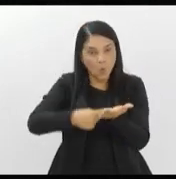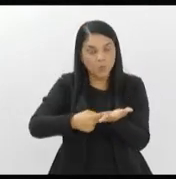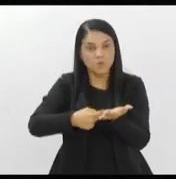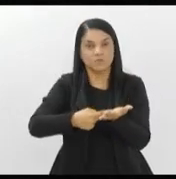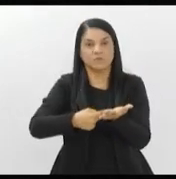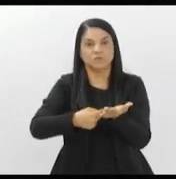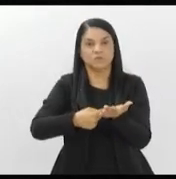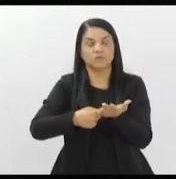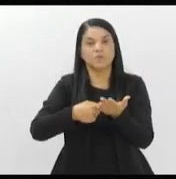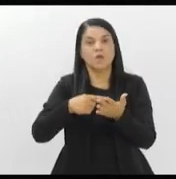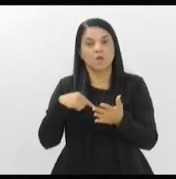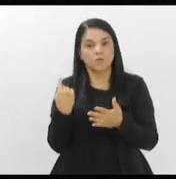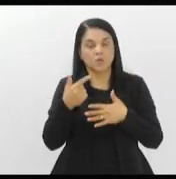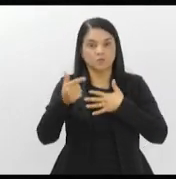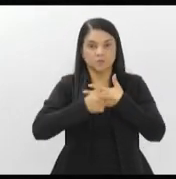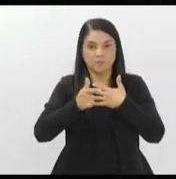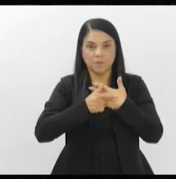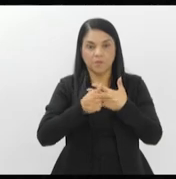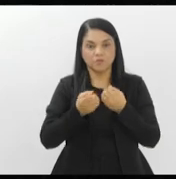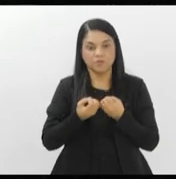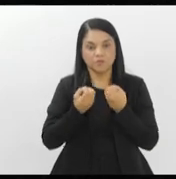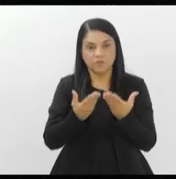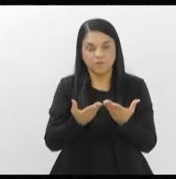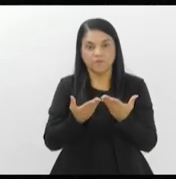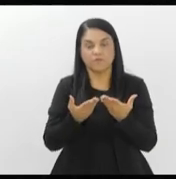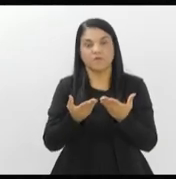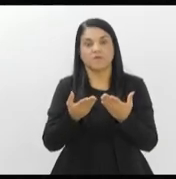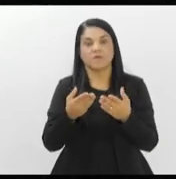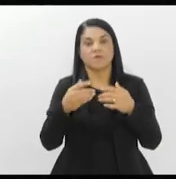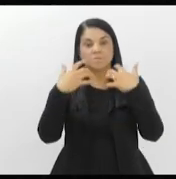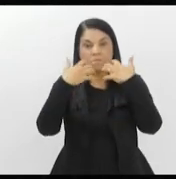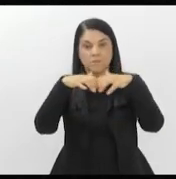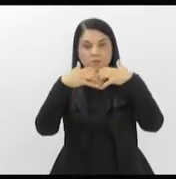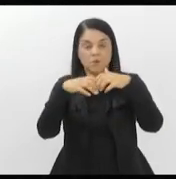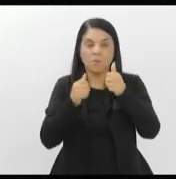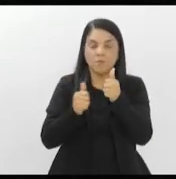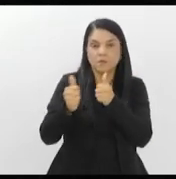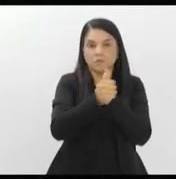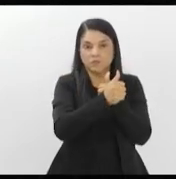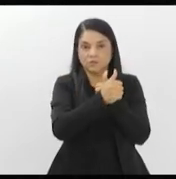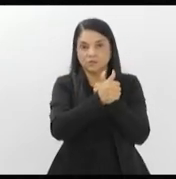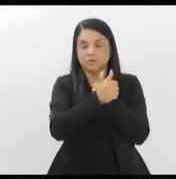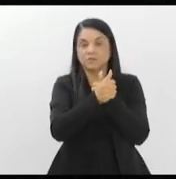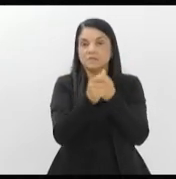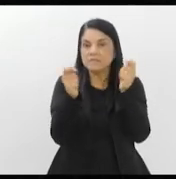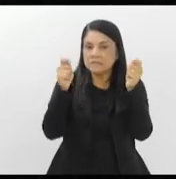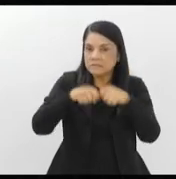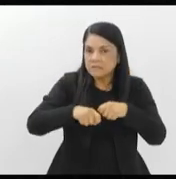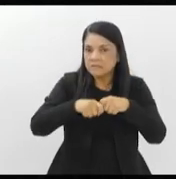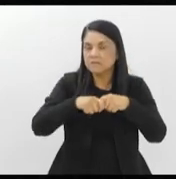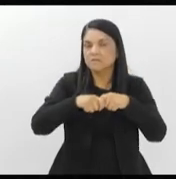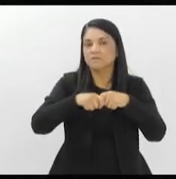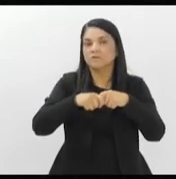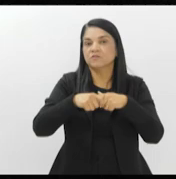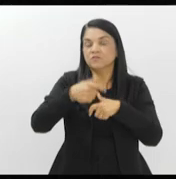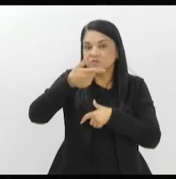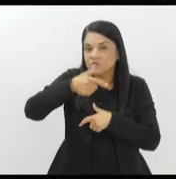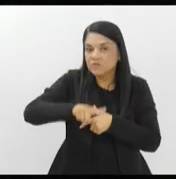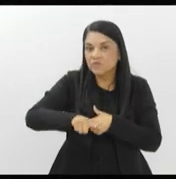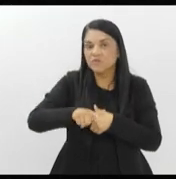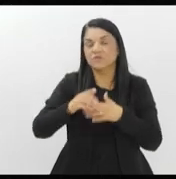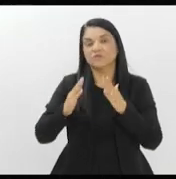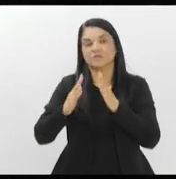o nosso papel de devolver a Petrópolis esse protagonismo e de permitir que, novamente,